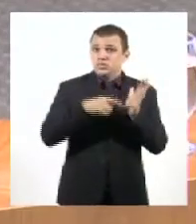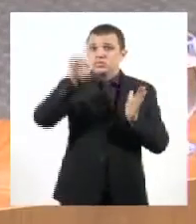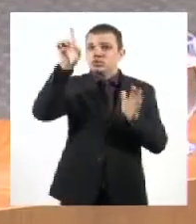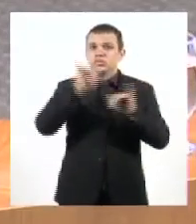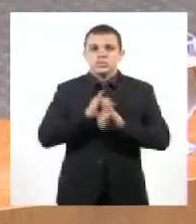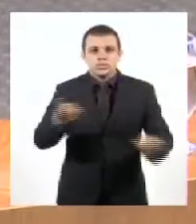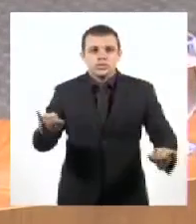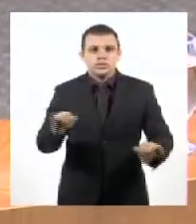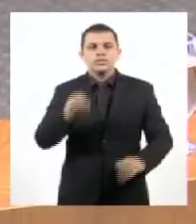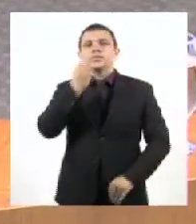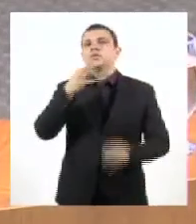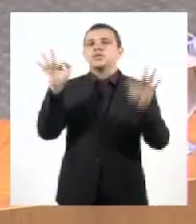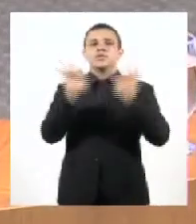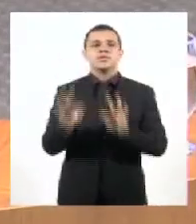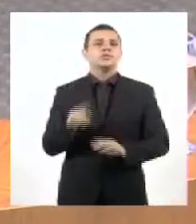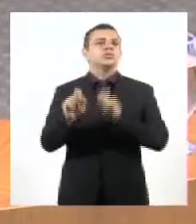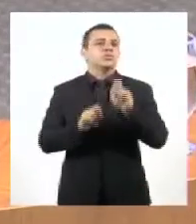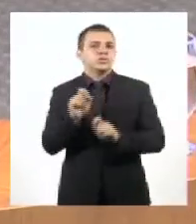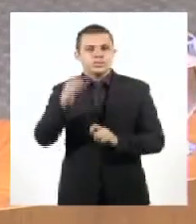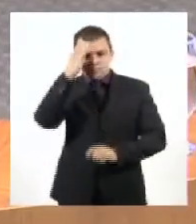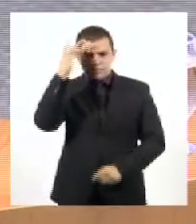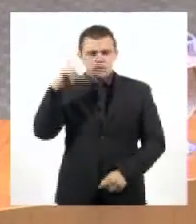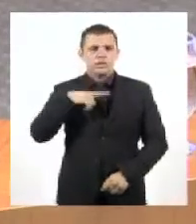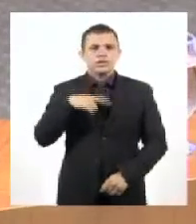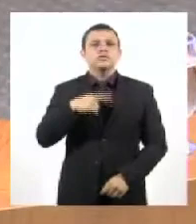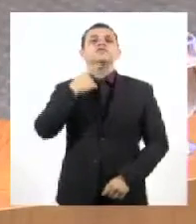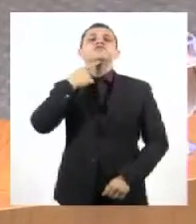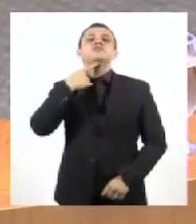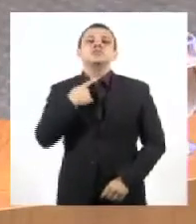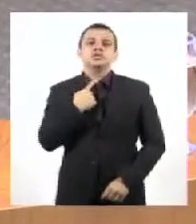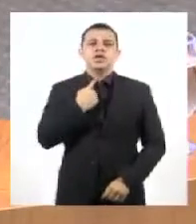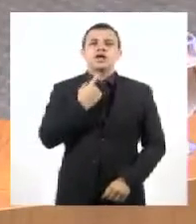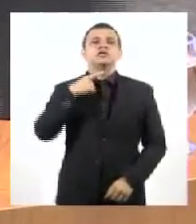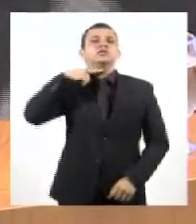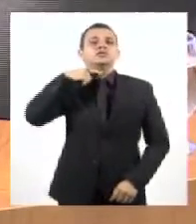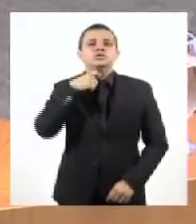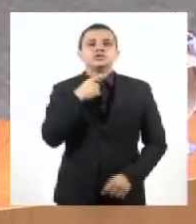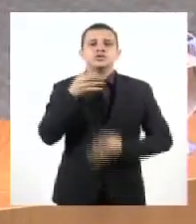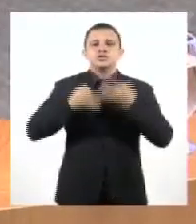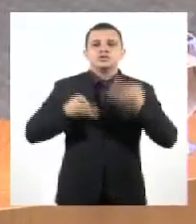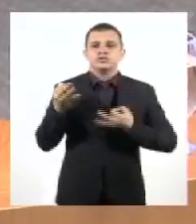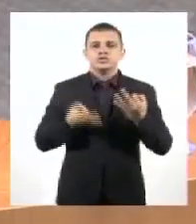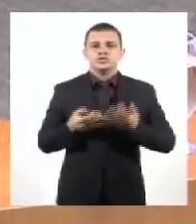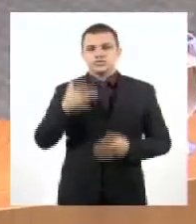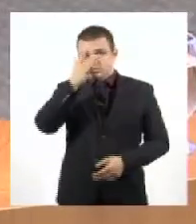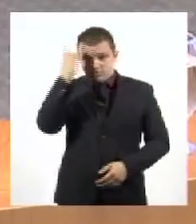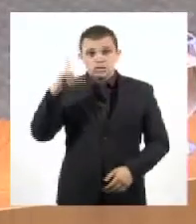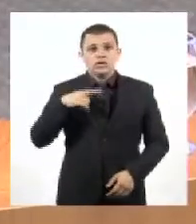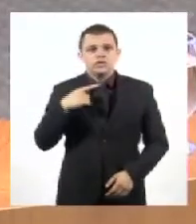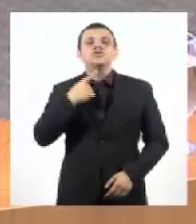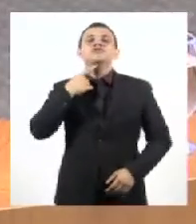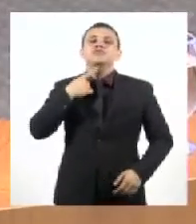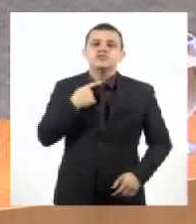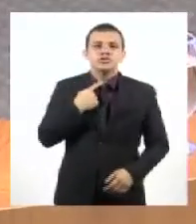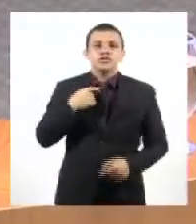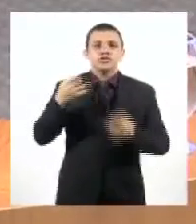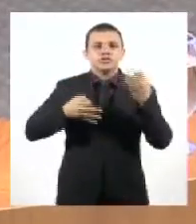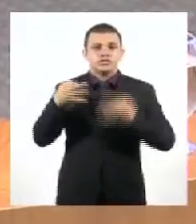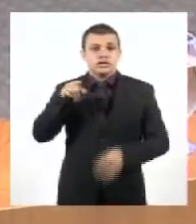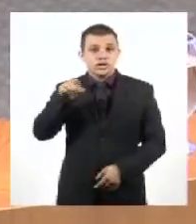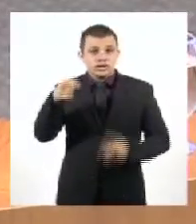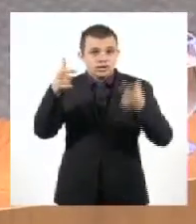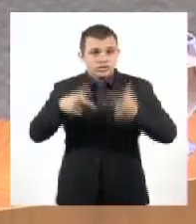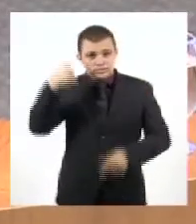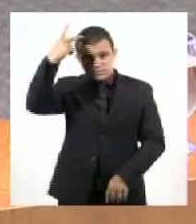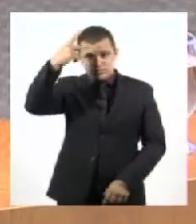aqueles que têm fome e sede de justiça. Os que têm sede em Passo do Miar e Ribamar, com certeza serão saciados, mas